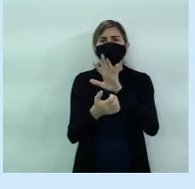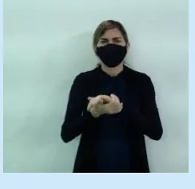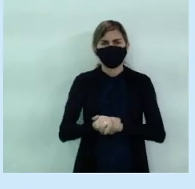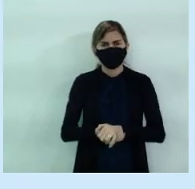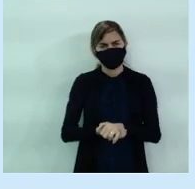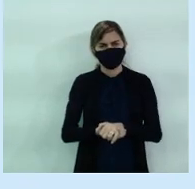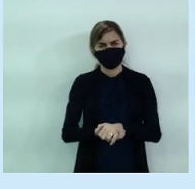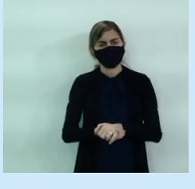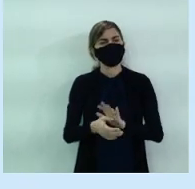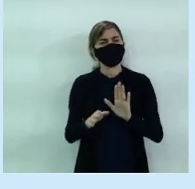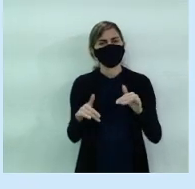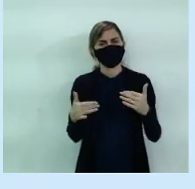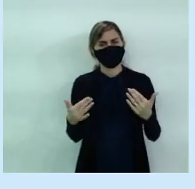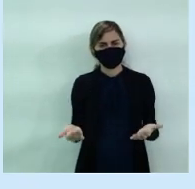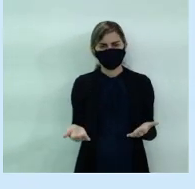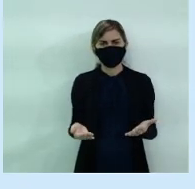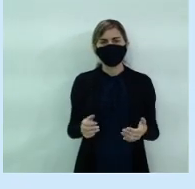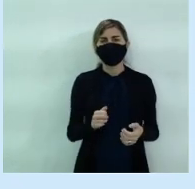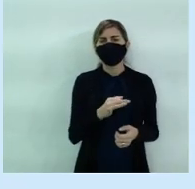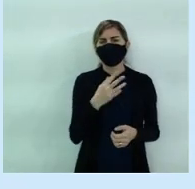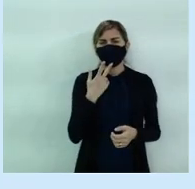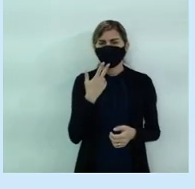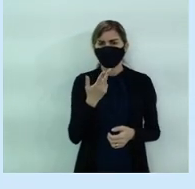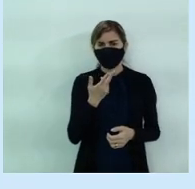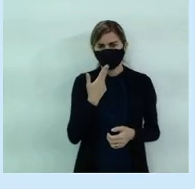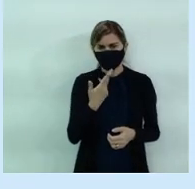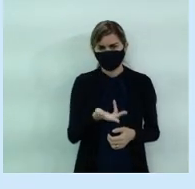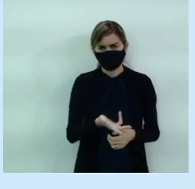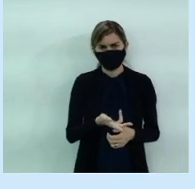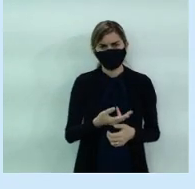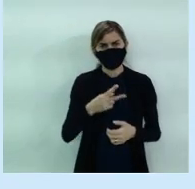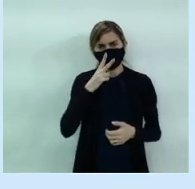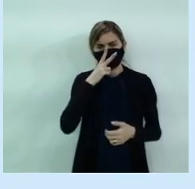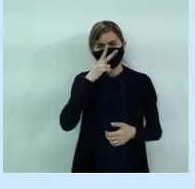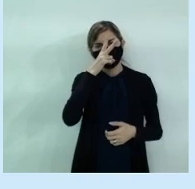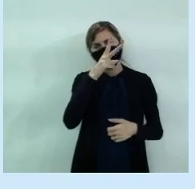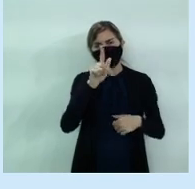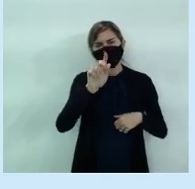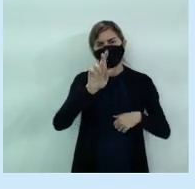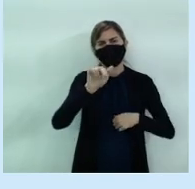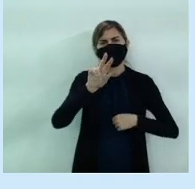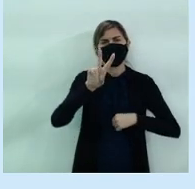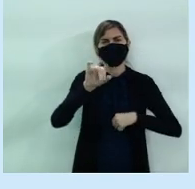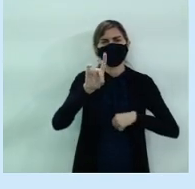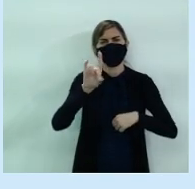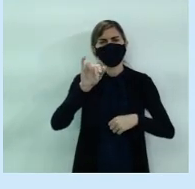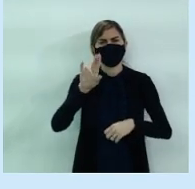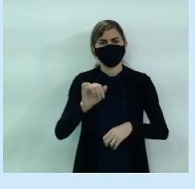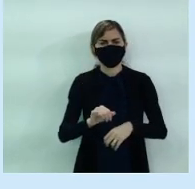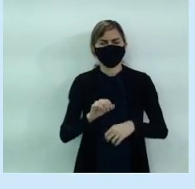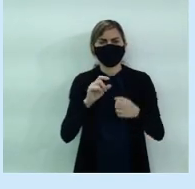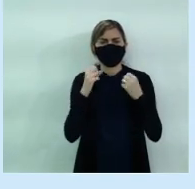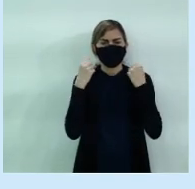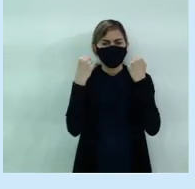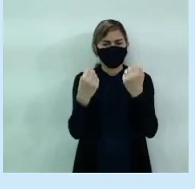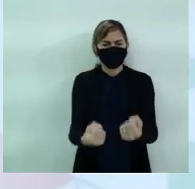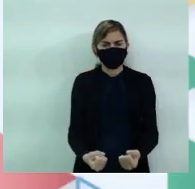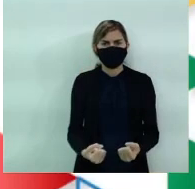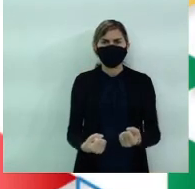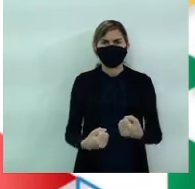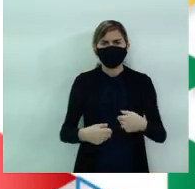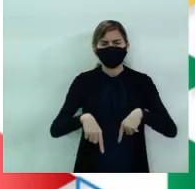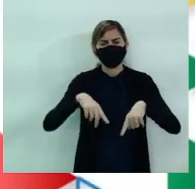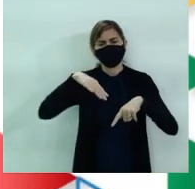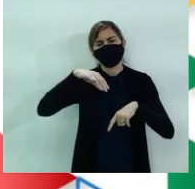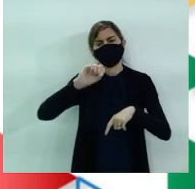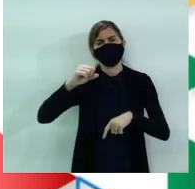segundo. Então, quando eu falo sobre força da gravidade, bora falar agora sobre peso versus